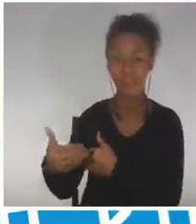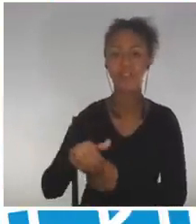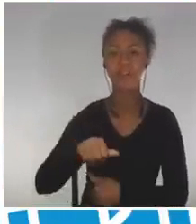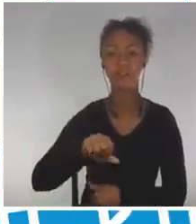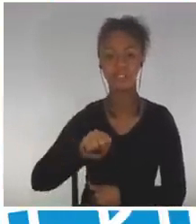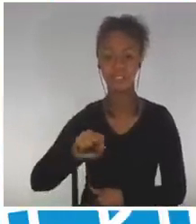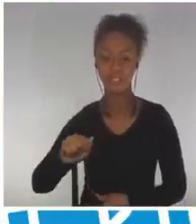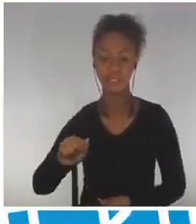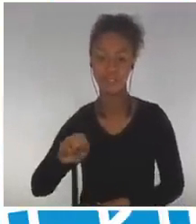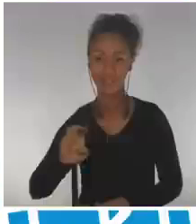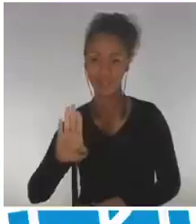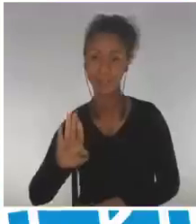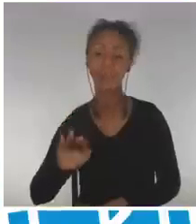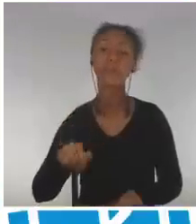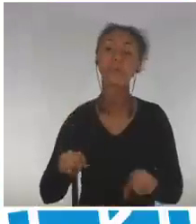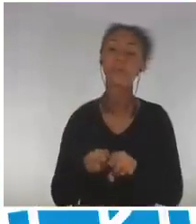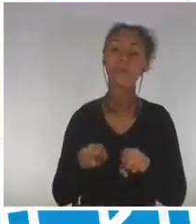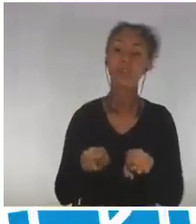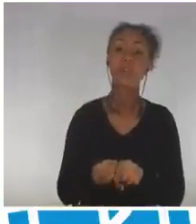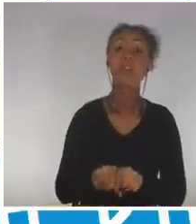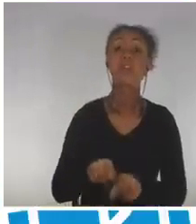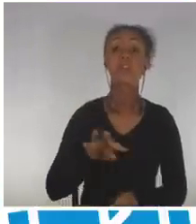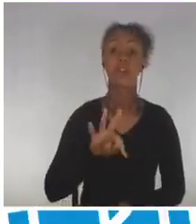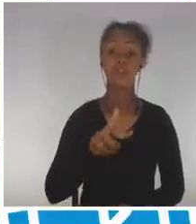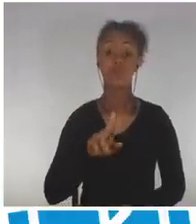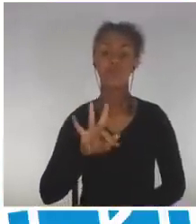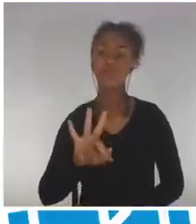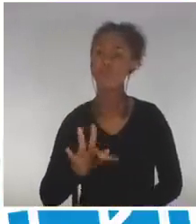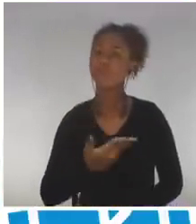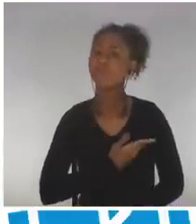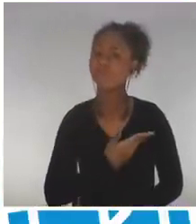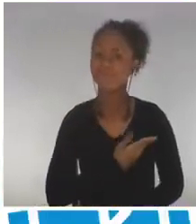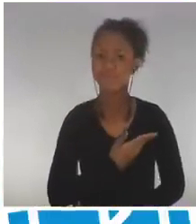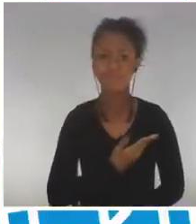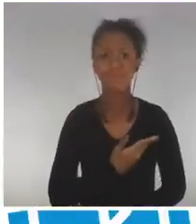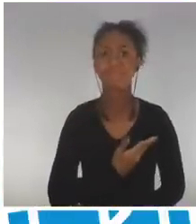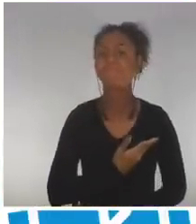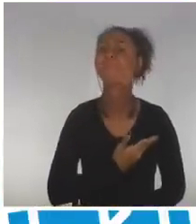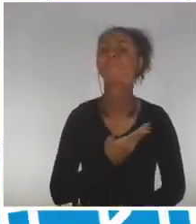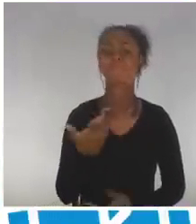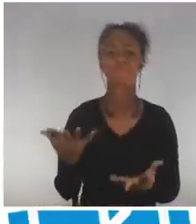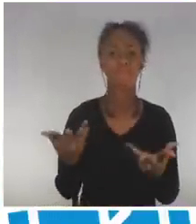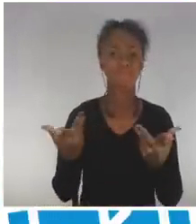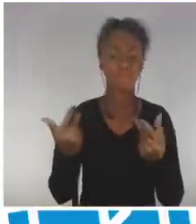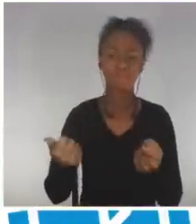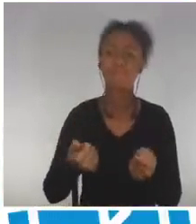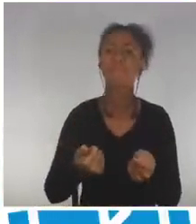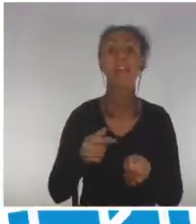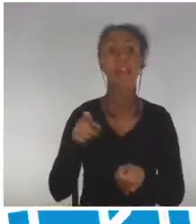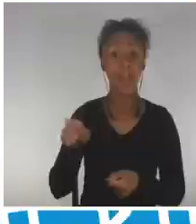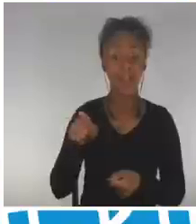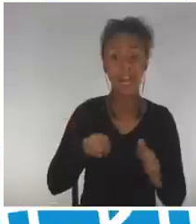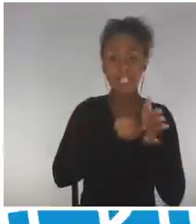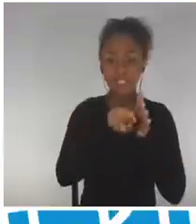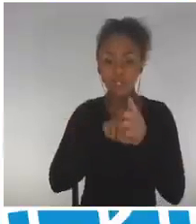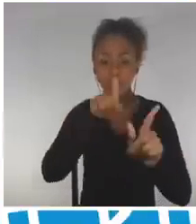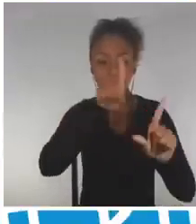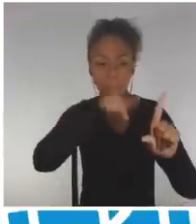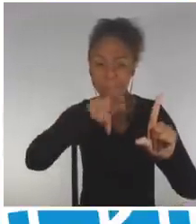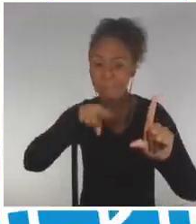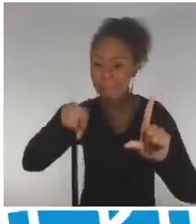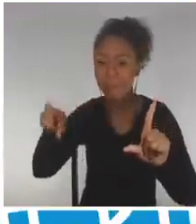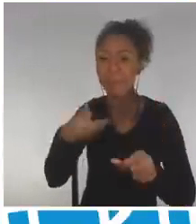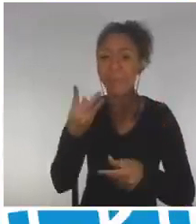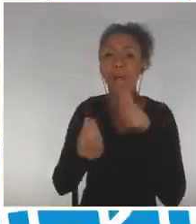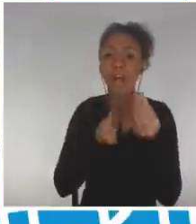Meu amigo Tufi, né, assim, aprendi muito com ele, um dos maiores estatísticos nossos, nós temos hoje Tufi, o Ruben Klein, na área de avaliação